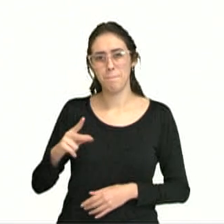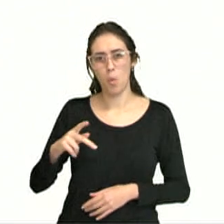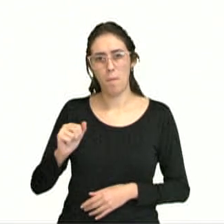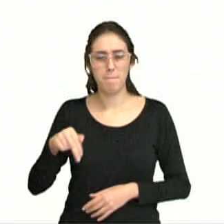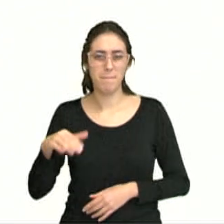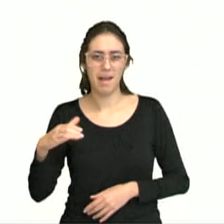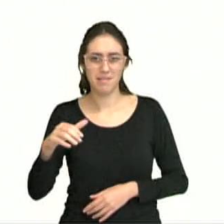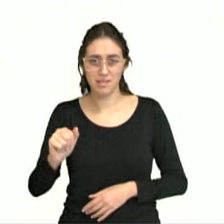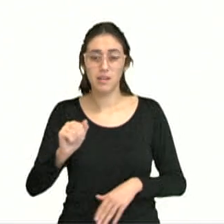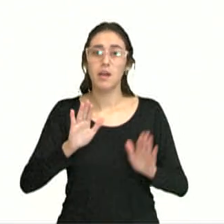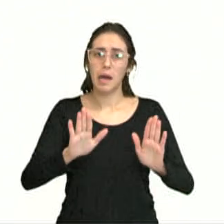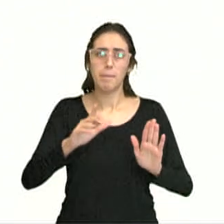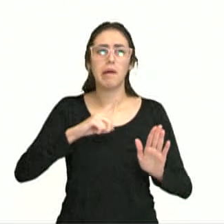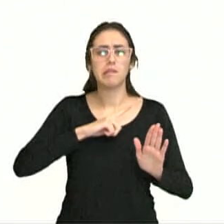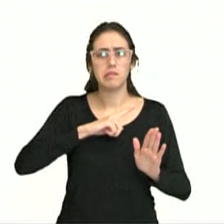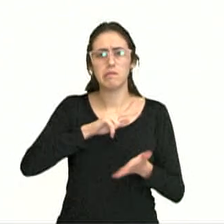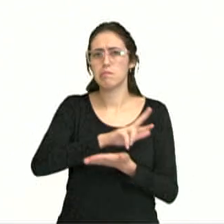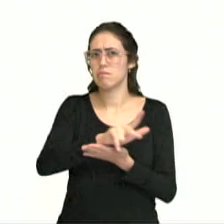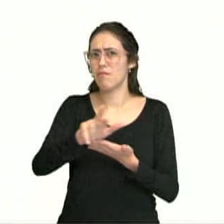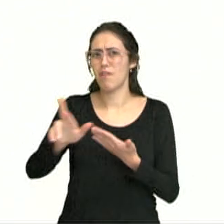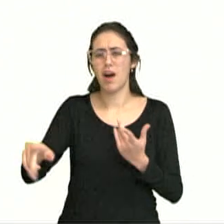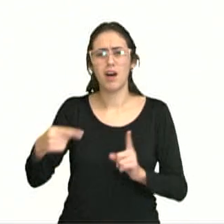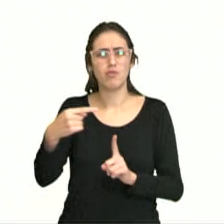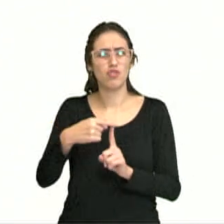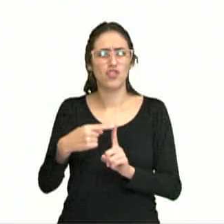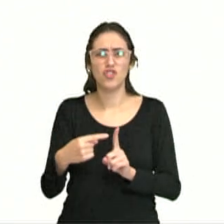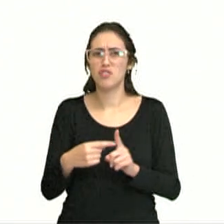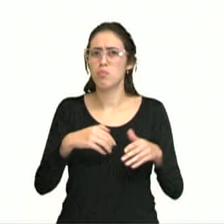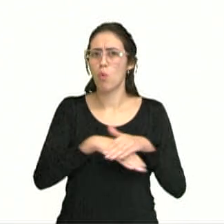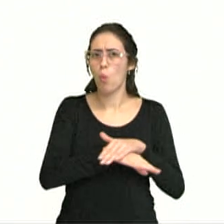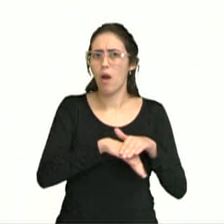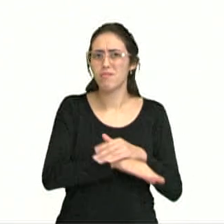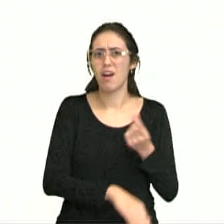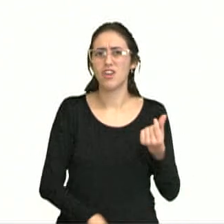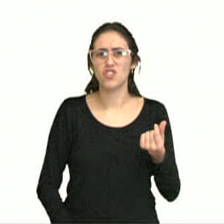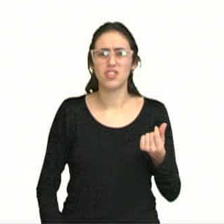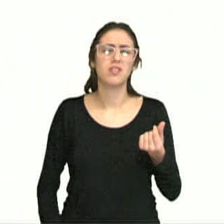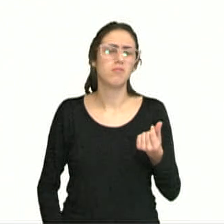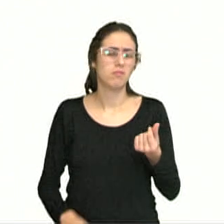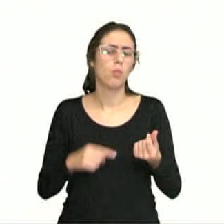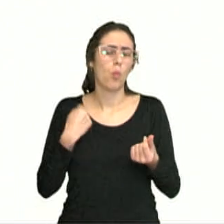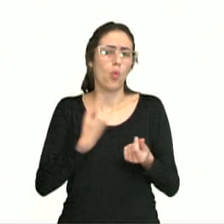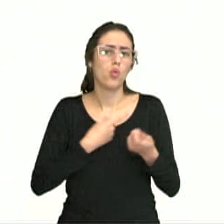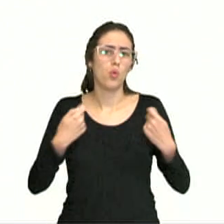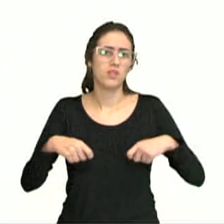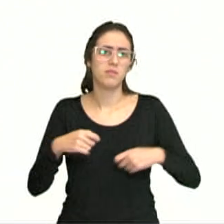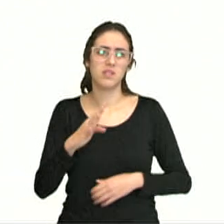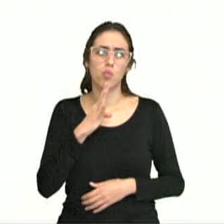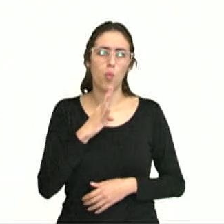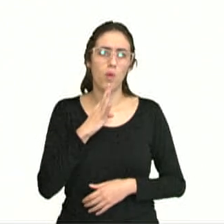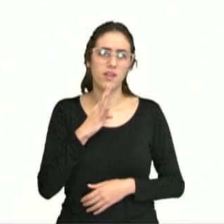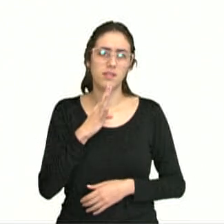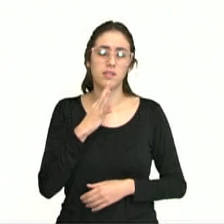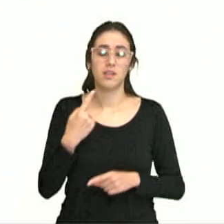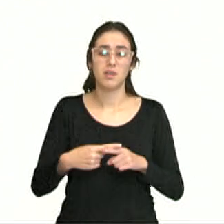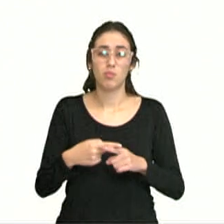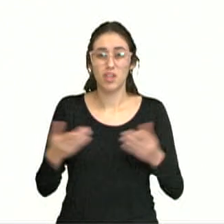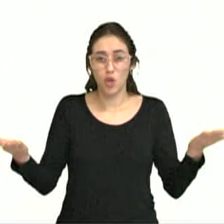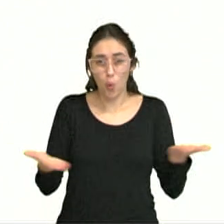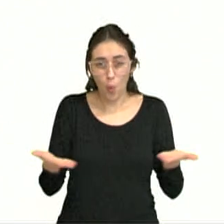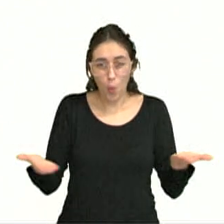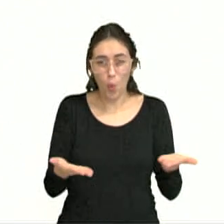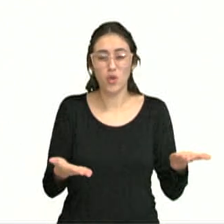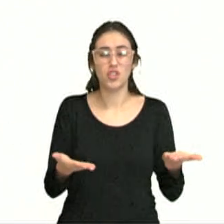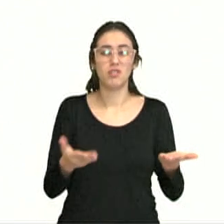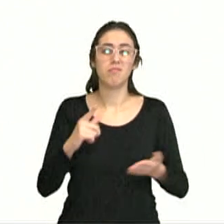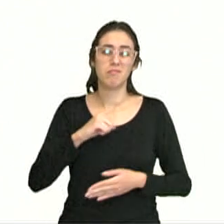existem outras dezenas de tipos de investimento e que a gente tem que ver, hoje em dia, com rendimento mais baixo,